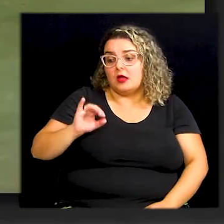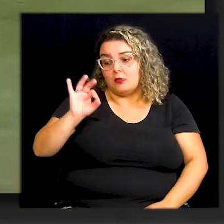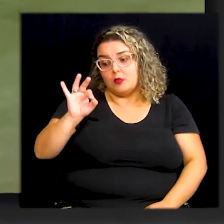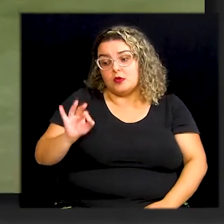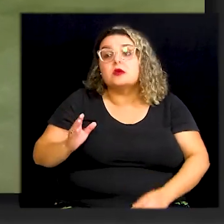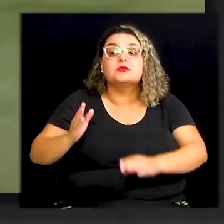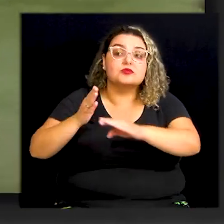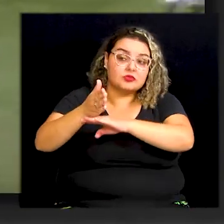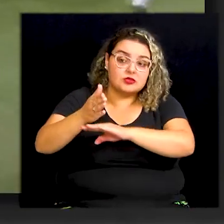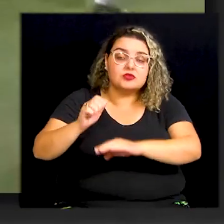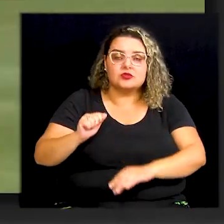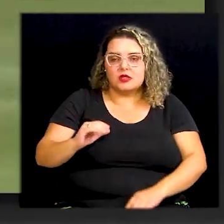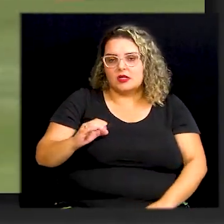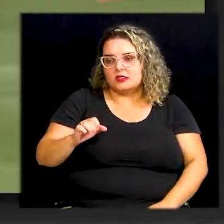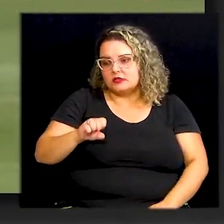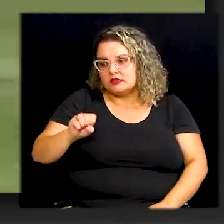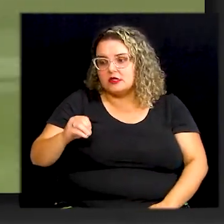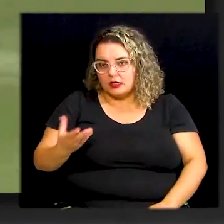né?